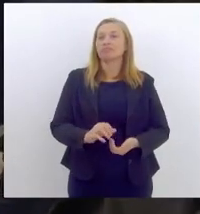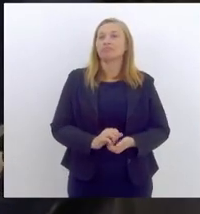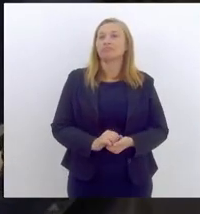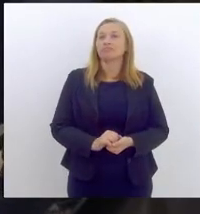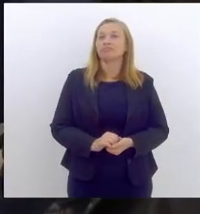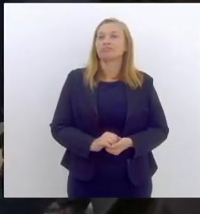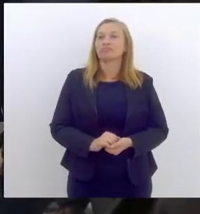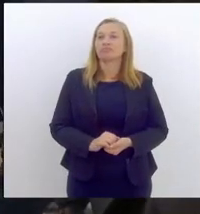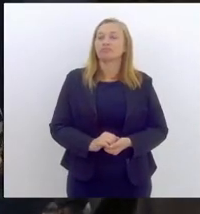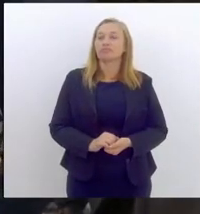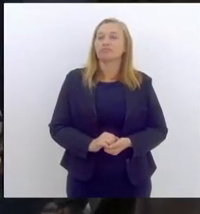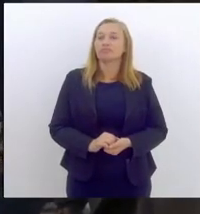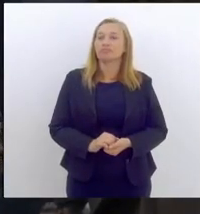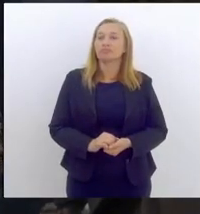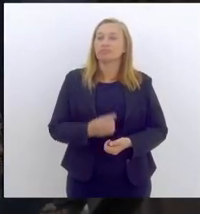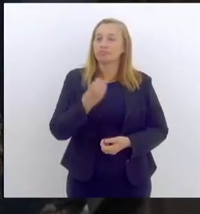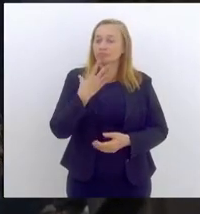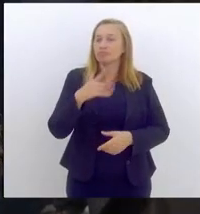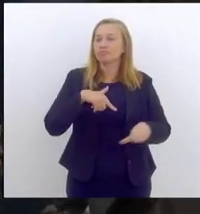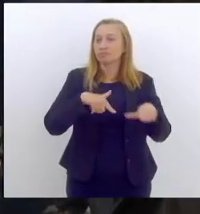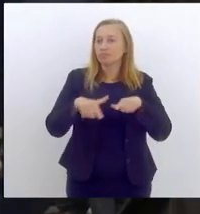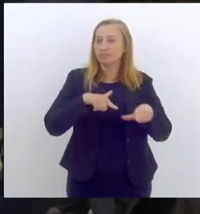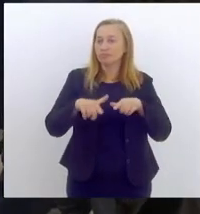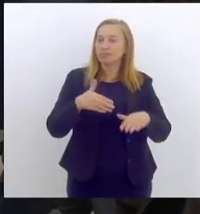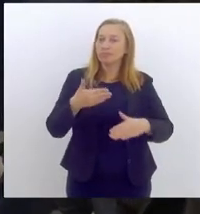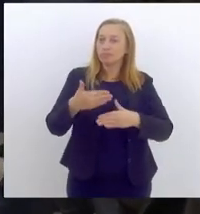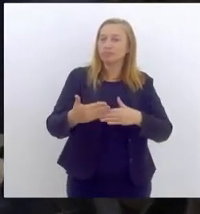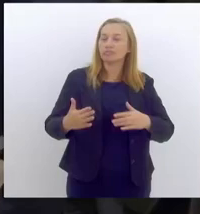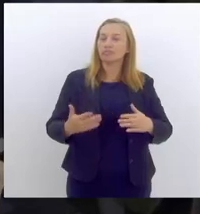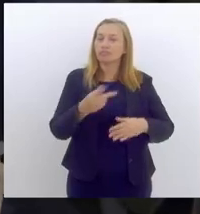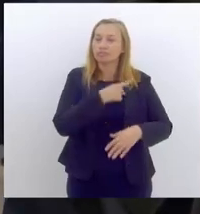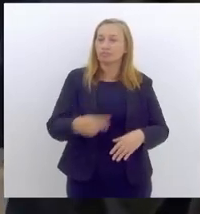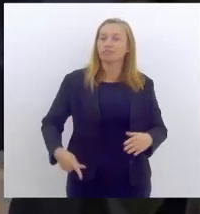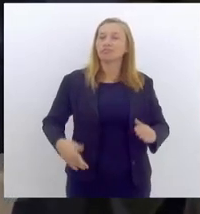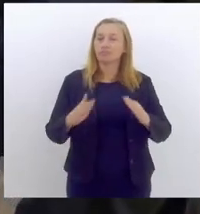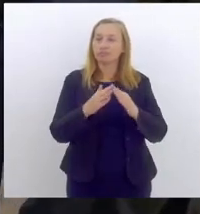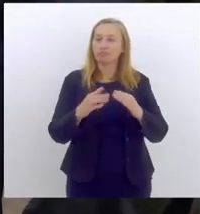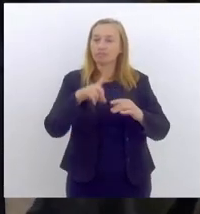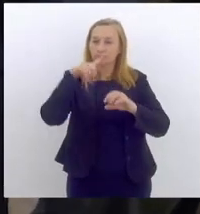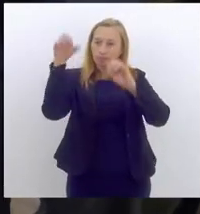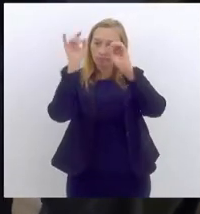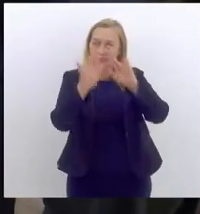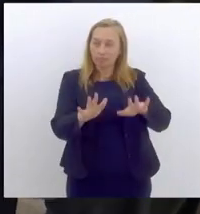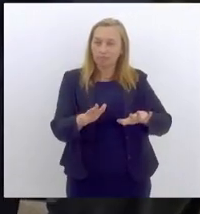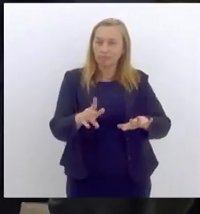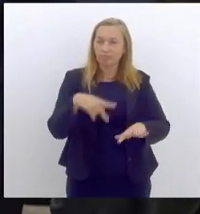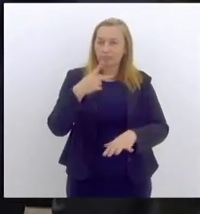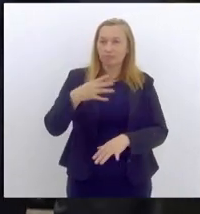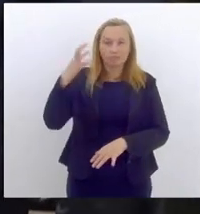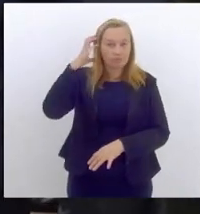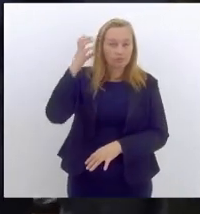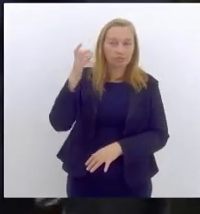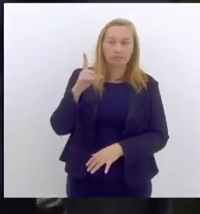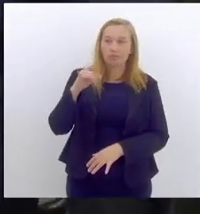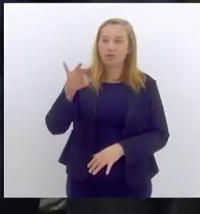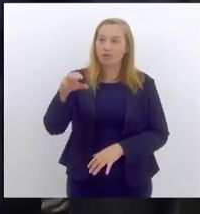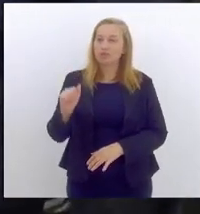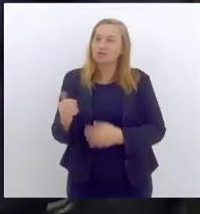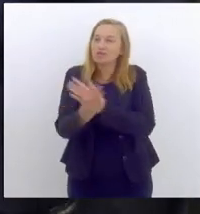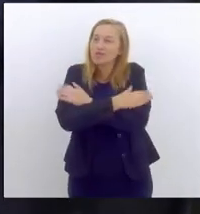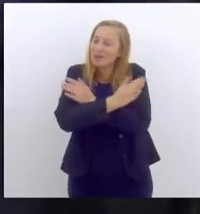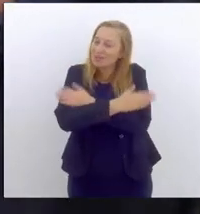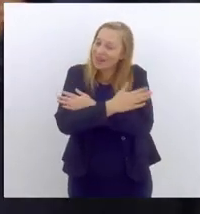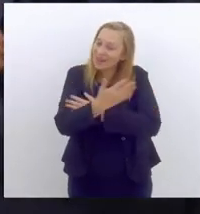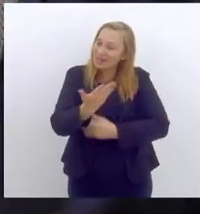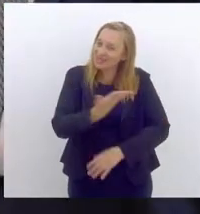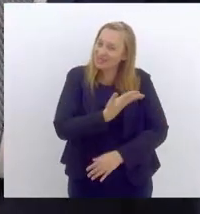longo mandato à frente aí da presidência dessa casa. Que Deus lhe abençoe e, como costumo dizer na Rádio Melodia, um abraço, companheiro.